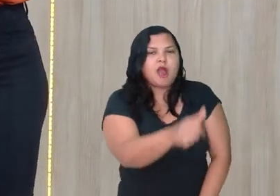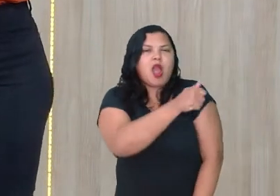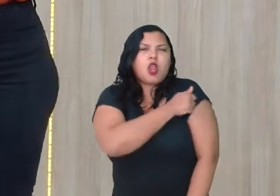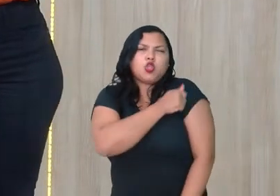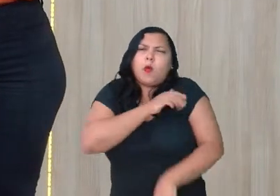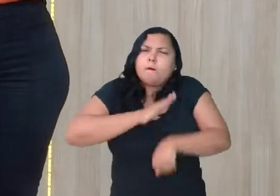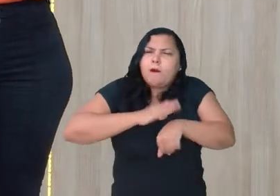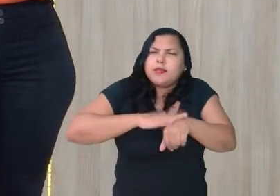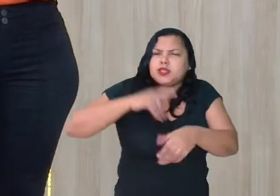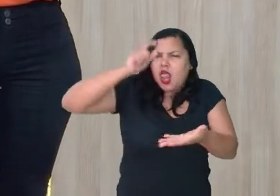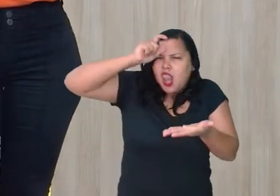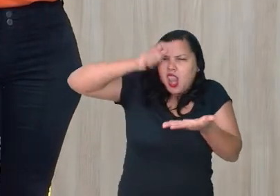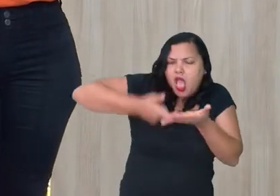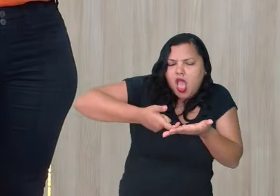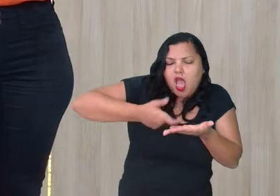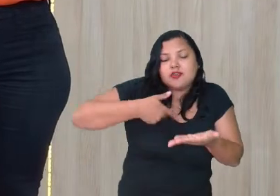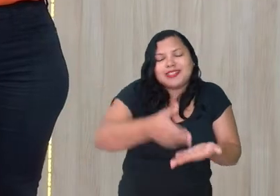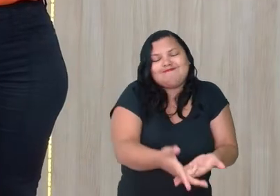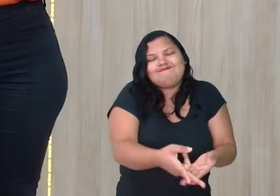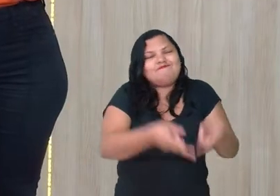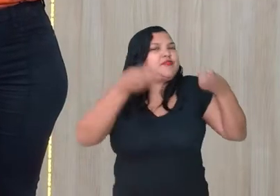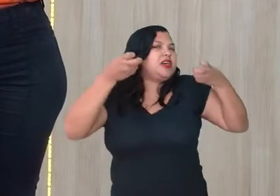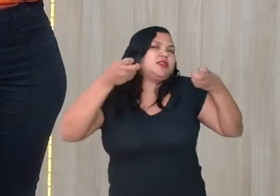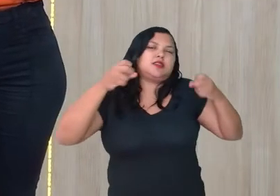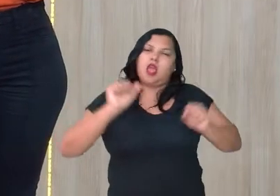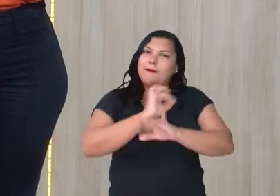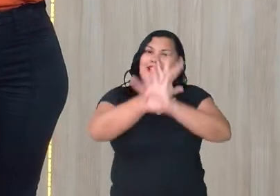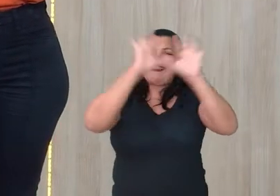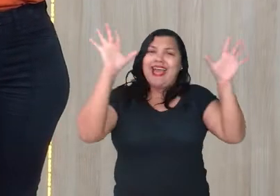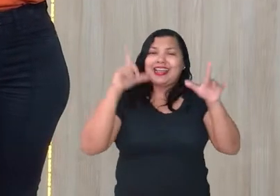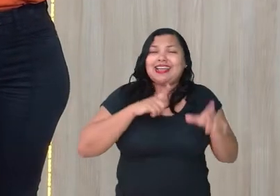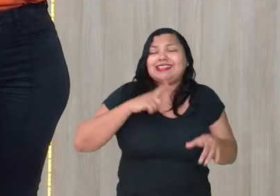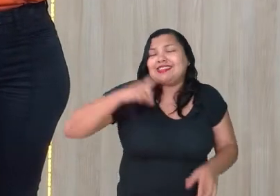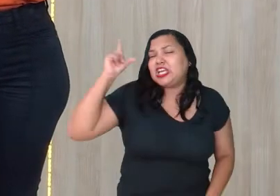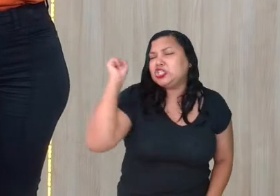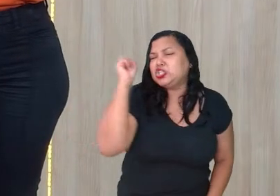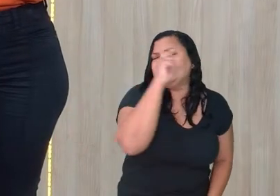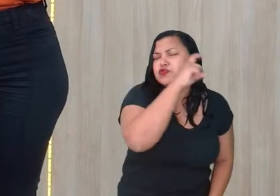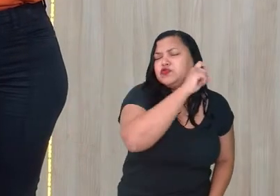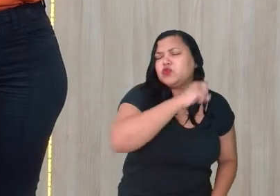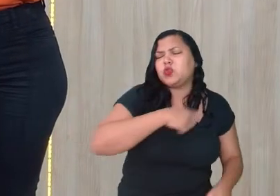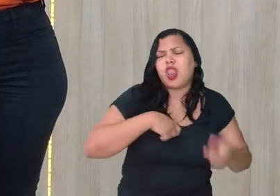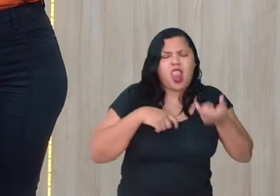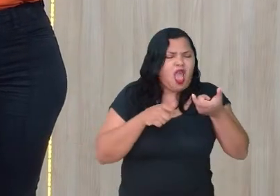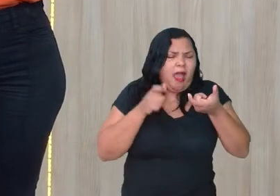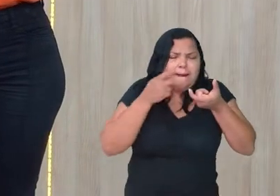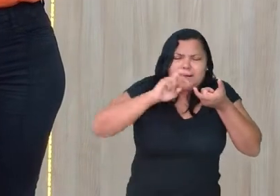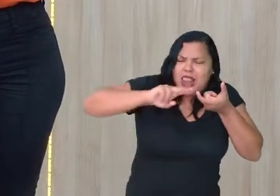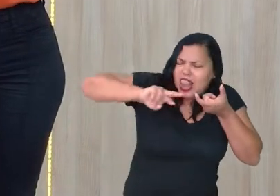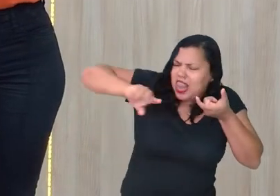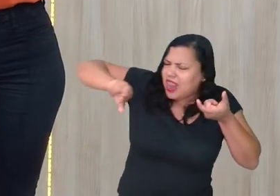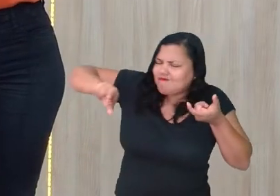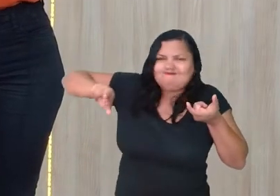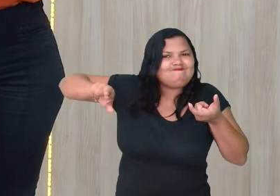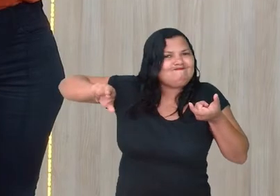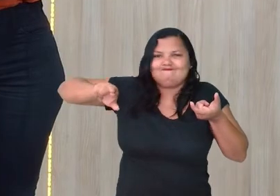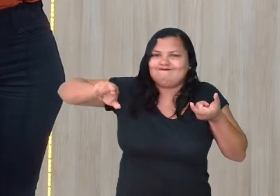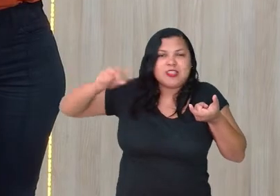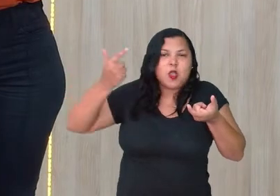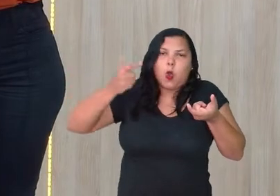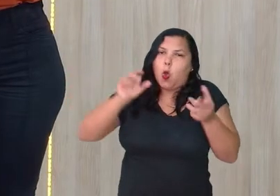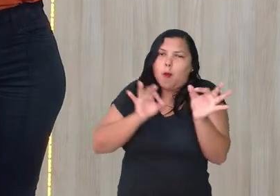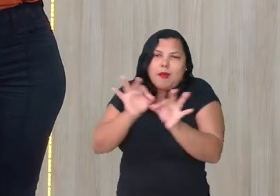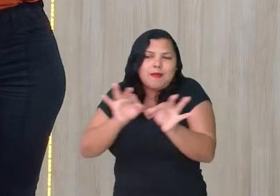ela tem dislexia, fica muito evidente essa dificuldade de fazer essa configuração, né?